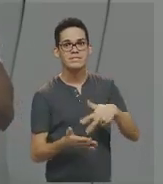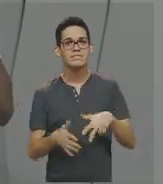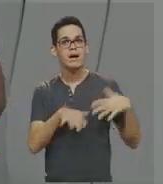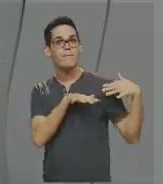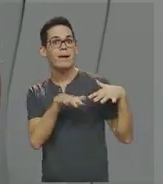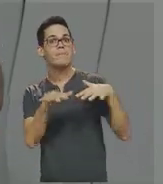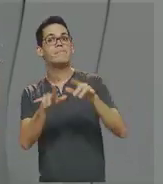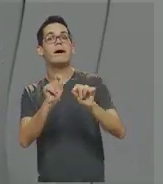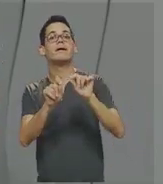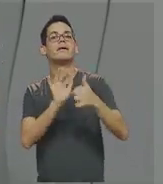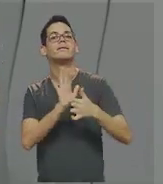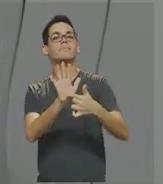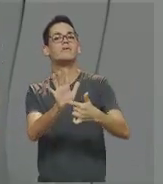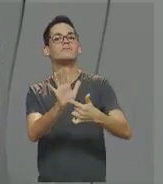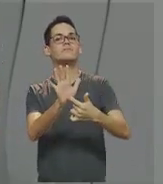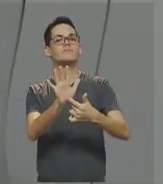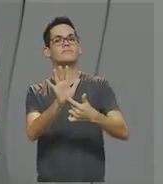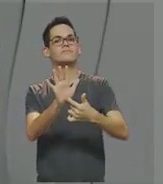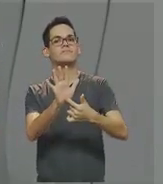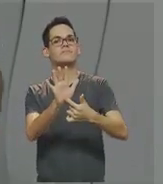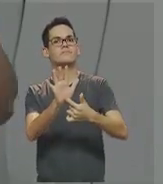trazer, então,